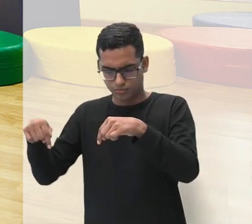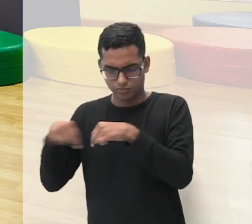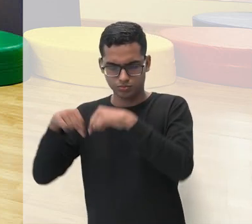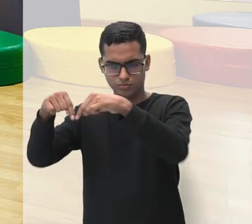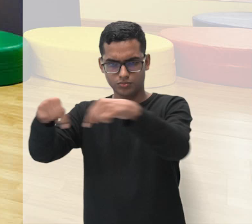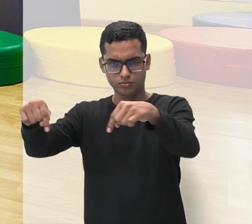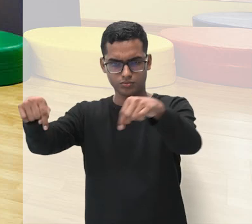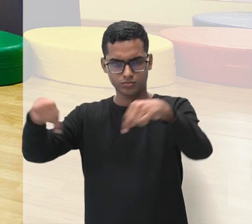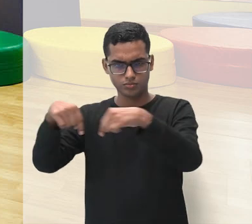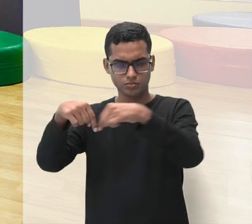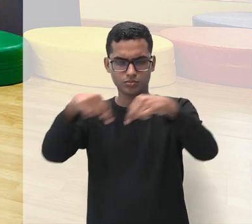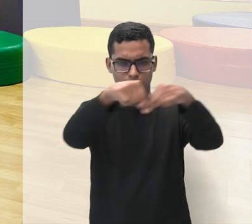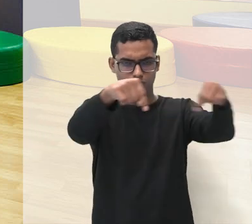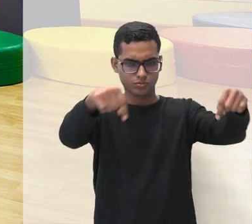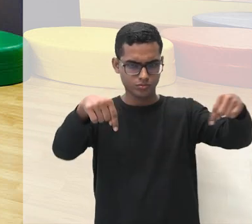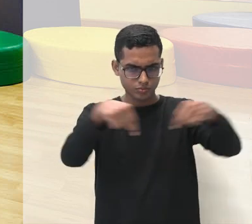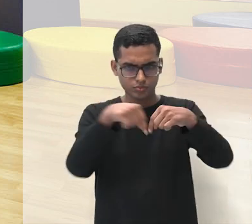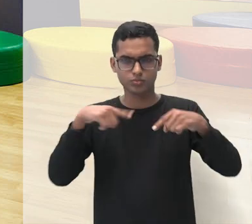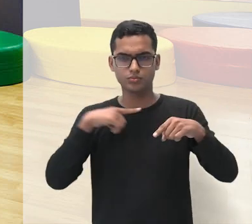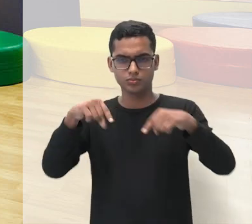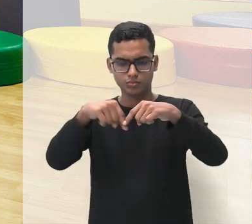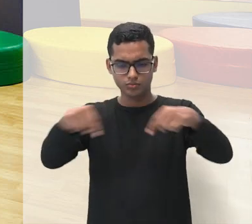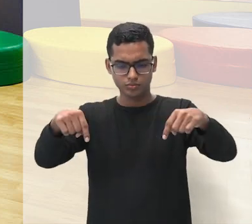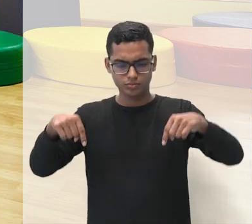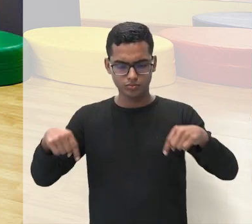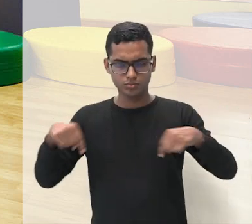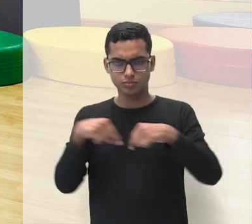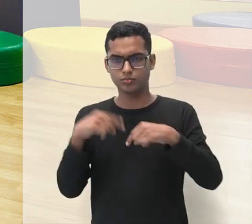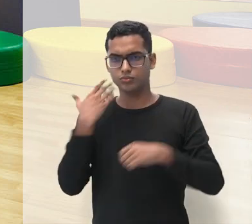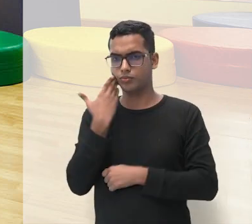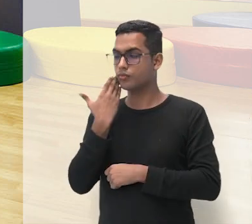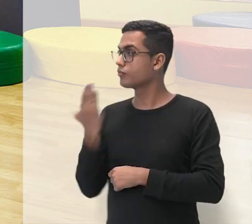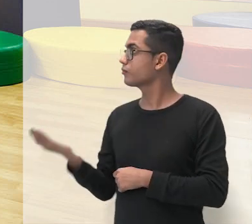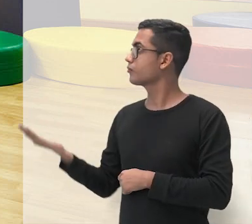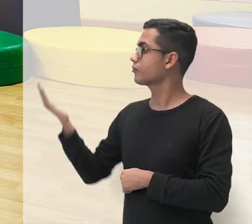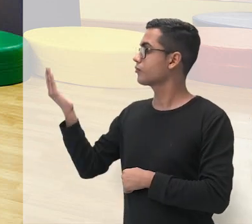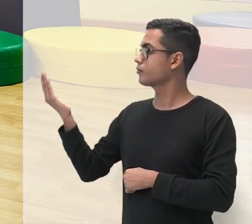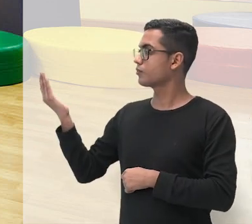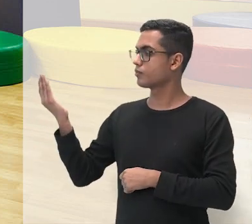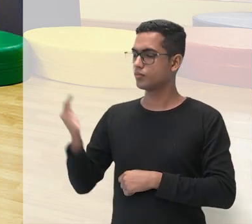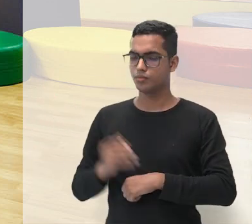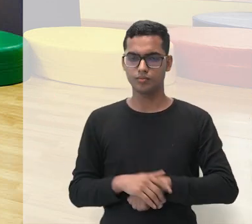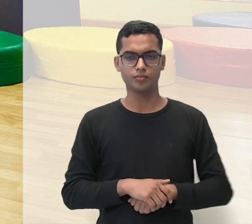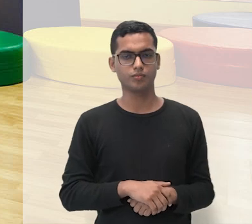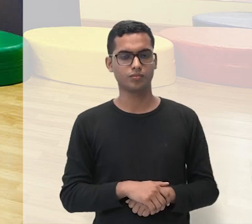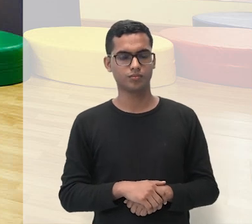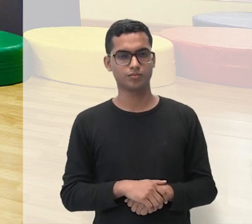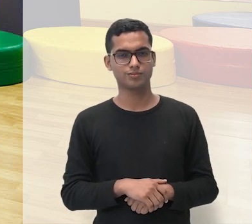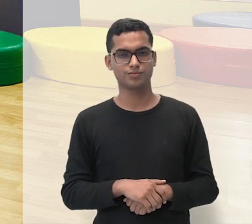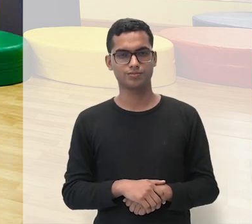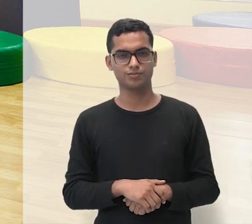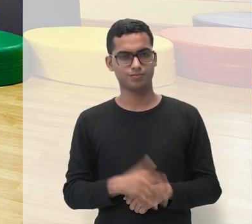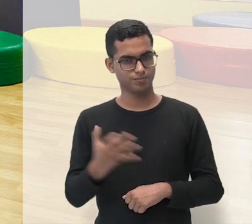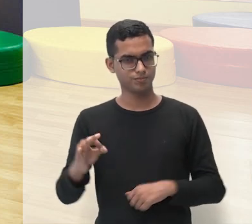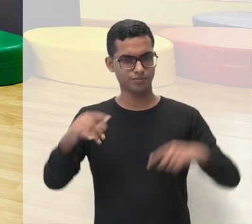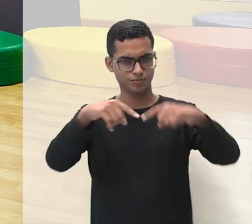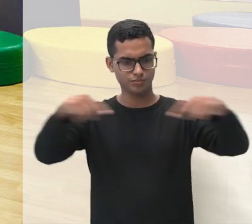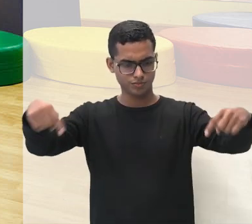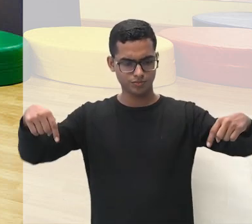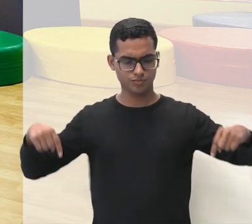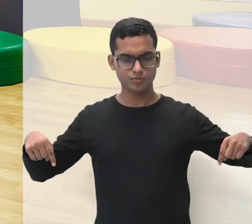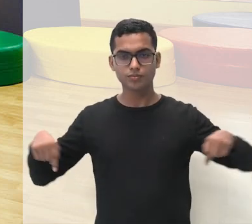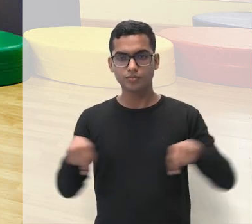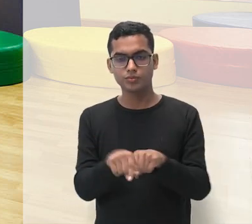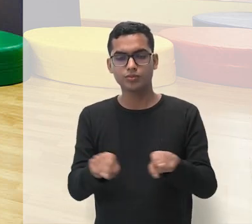temos a marcação do meio, que é um círculo, e nós temos a marcação aí nas pontas dos quadrados.